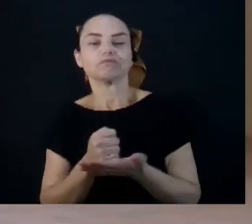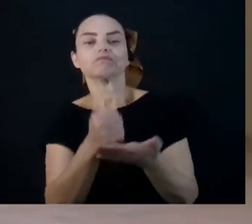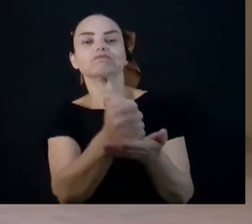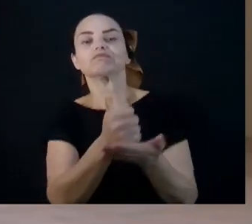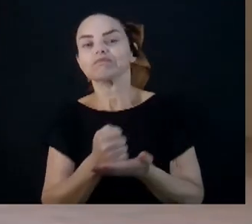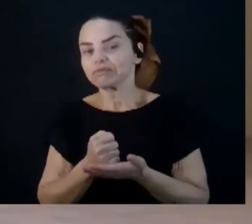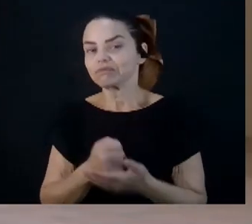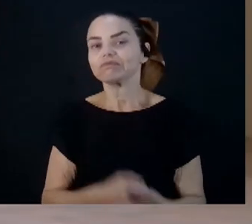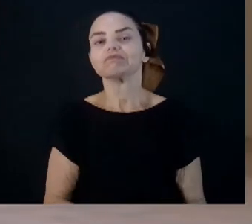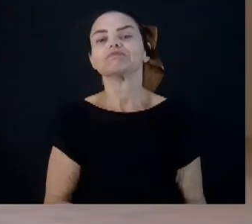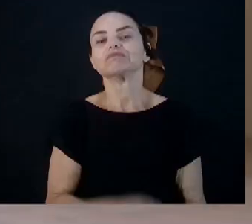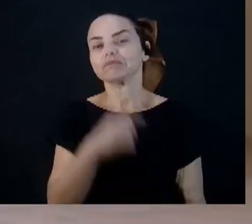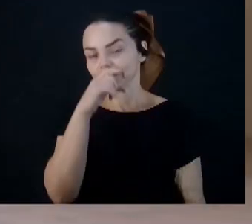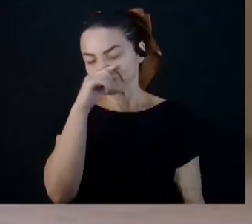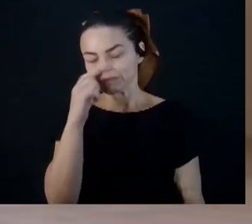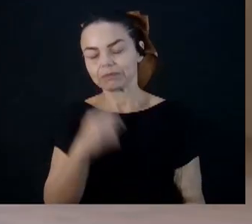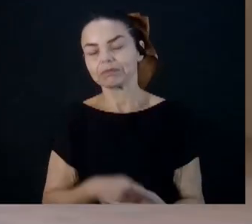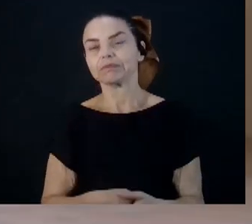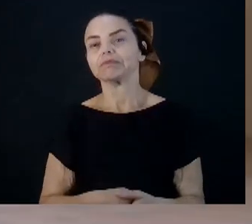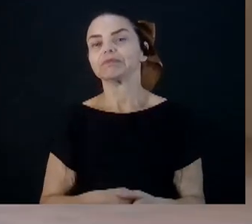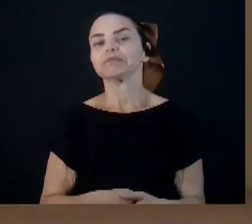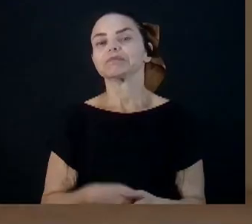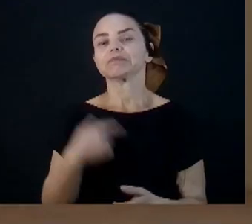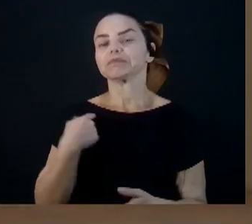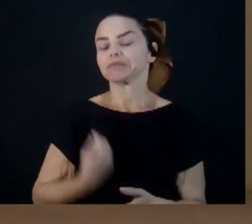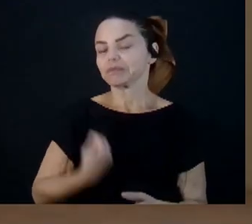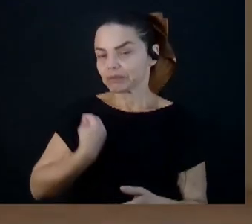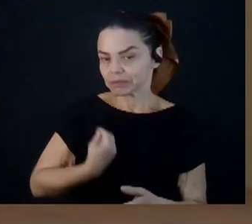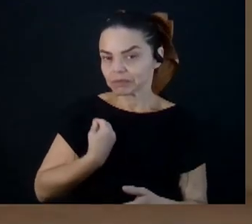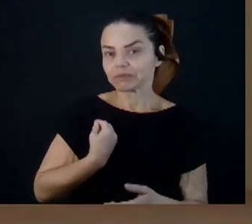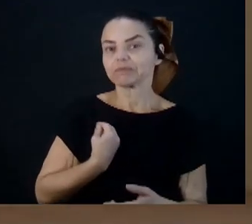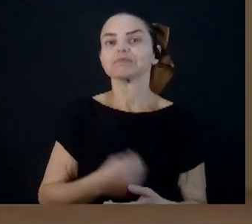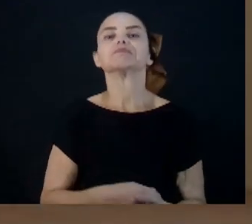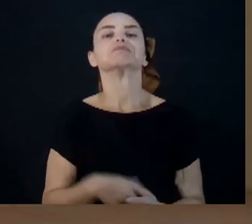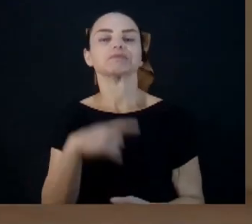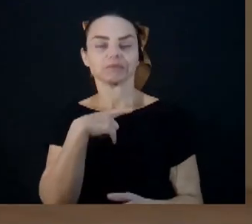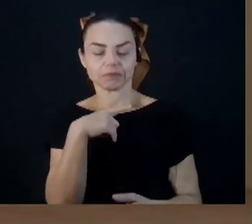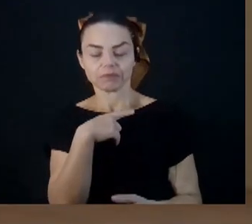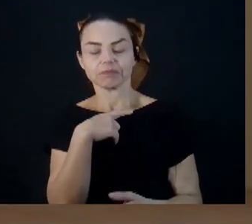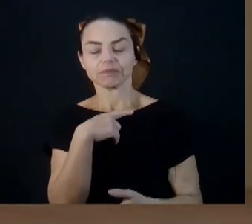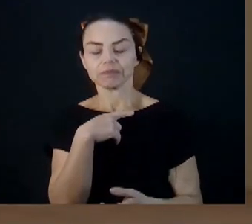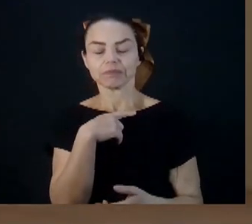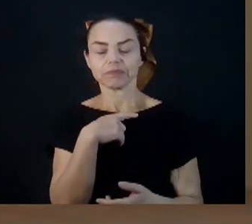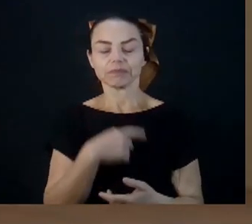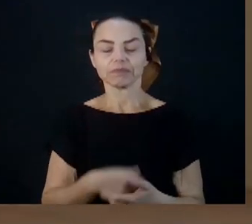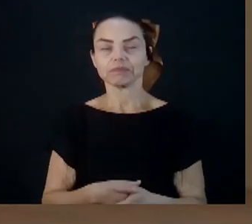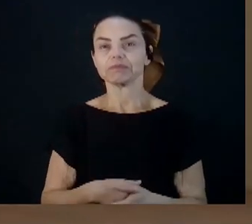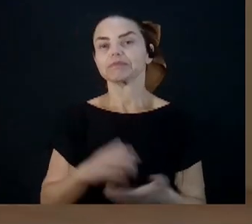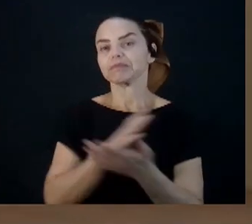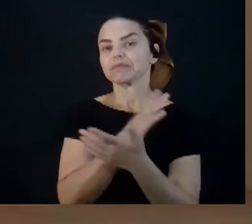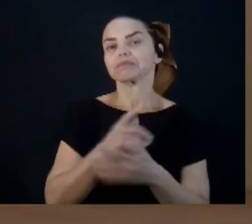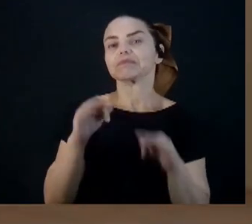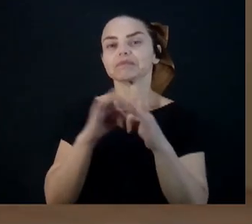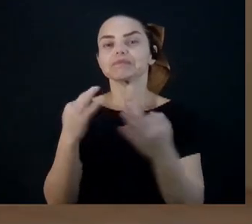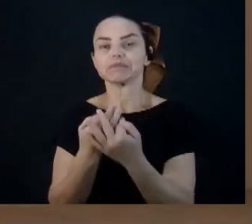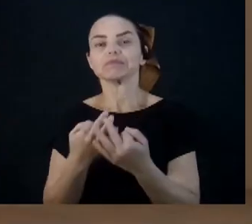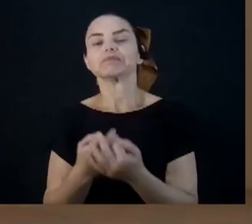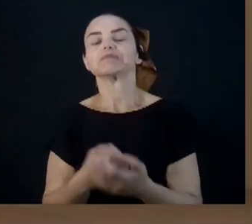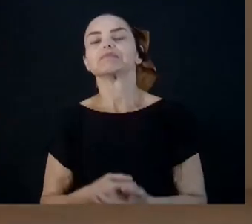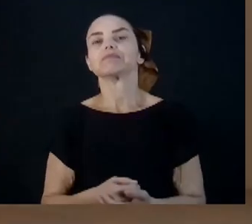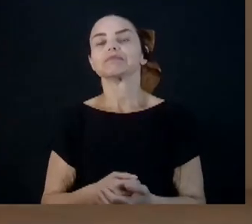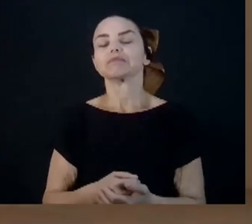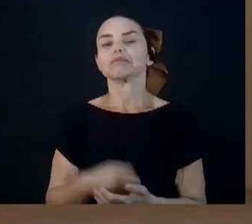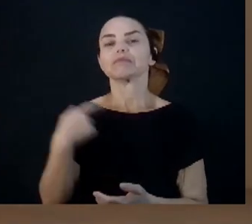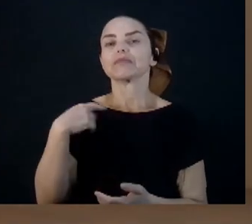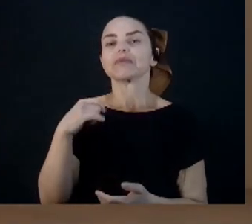um ajudar o outro. Eles viviam isso. Tem algumas famílias suíças que se estabeleceram,